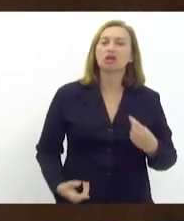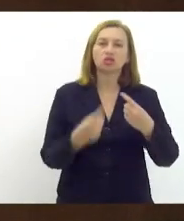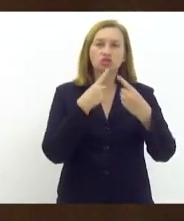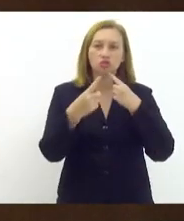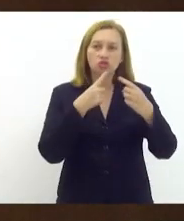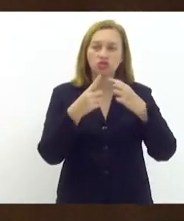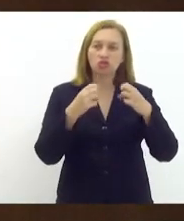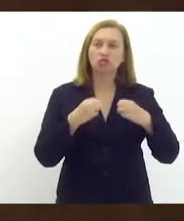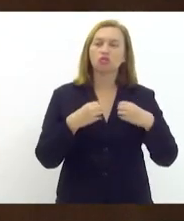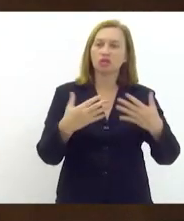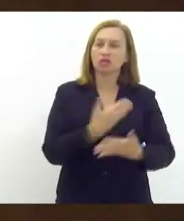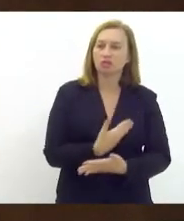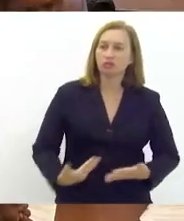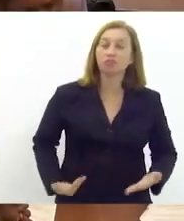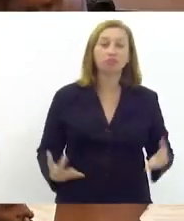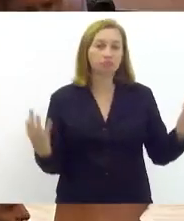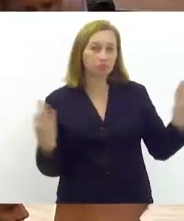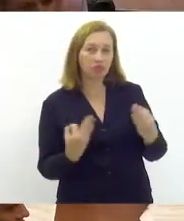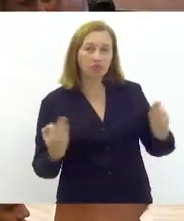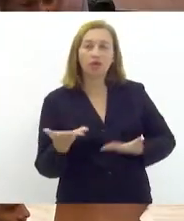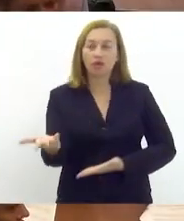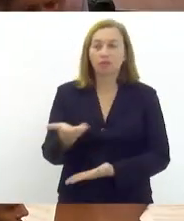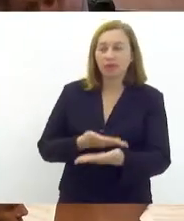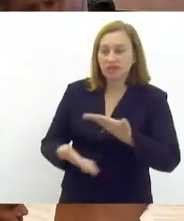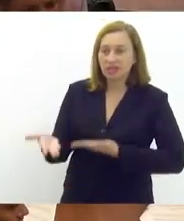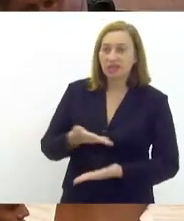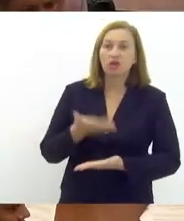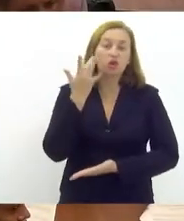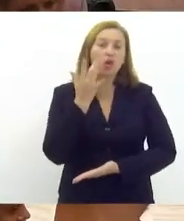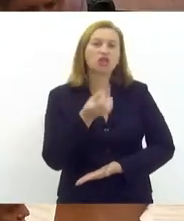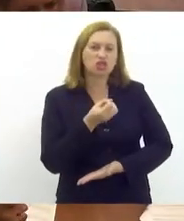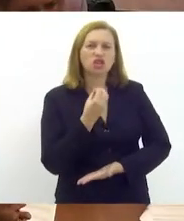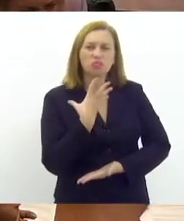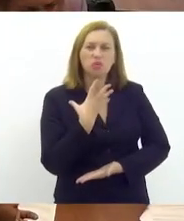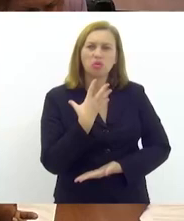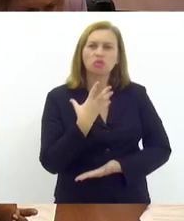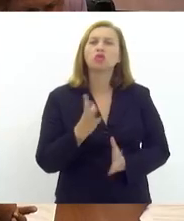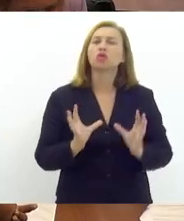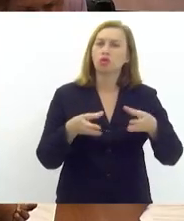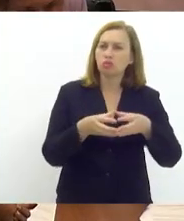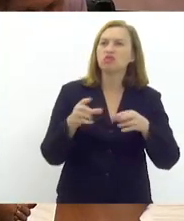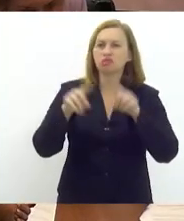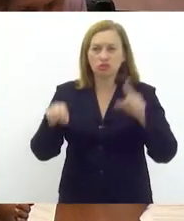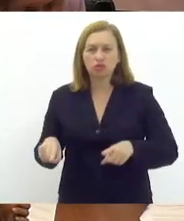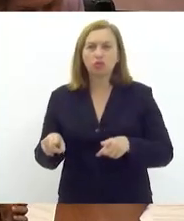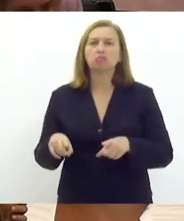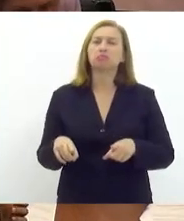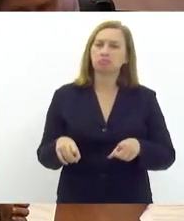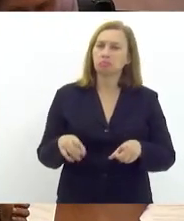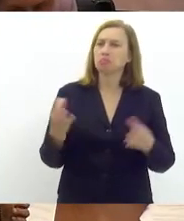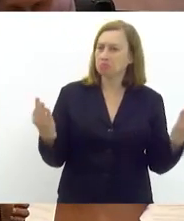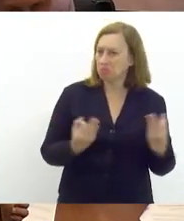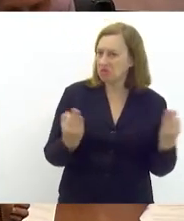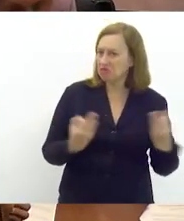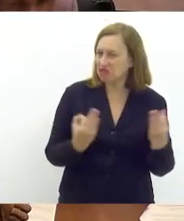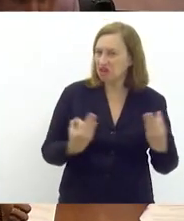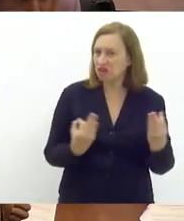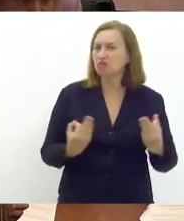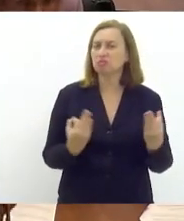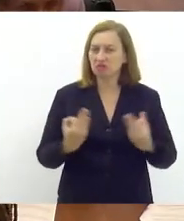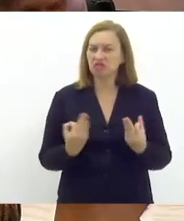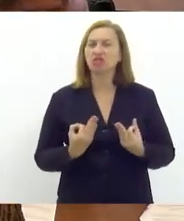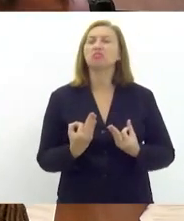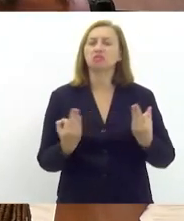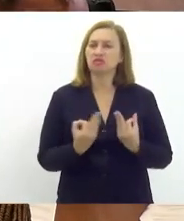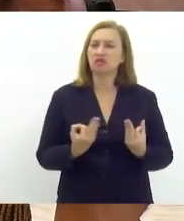perfeito e aí podemos fazer em parceria que eu acho que tem com a comissão de servidores que eu acho que não poderia ser melhor